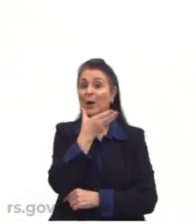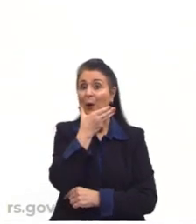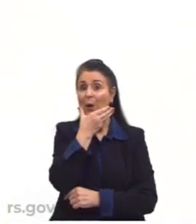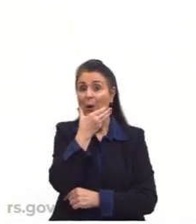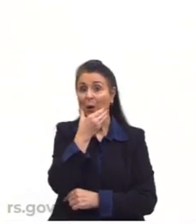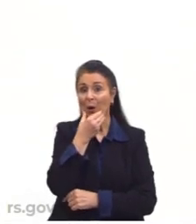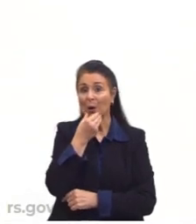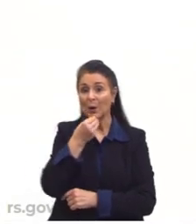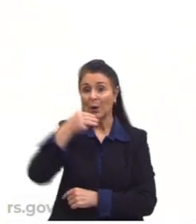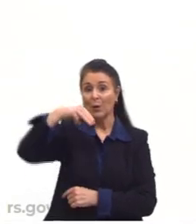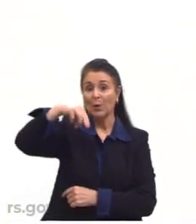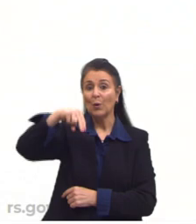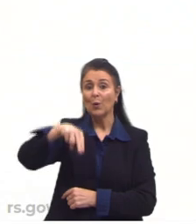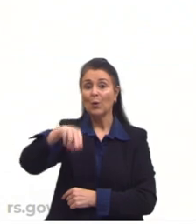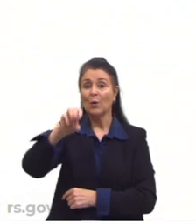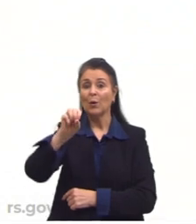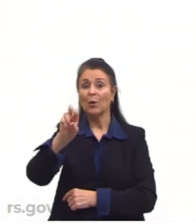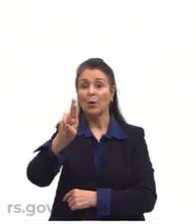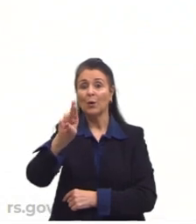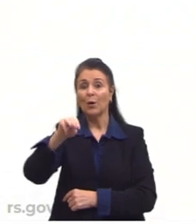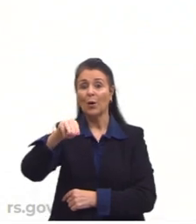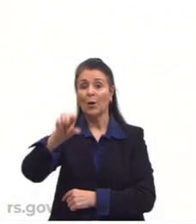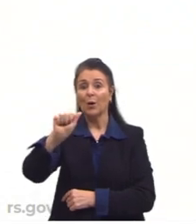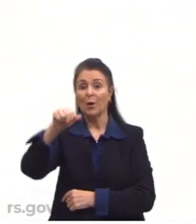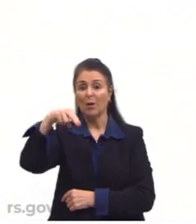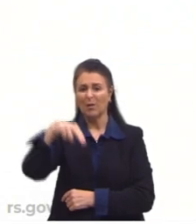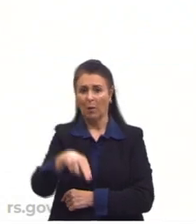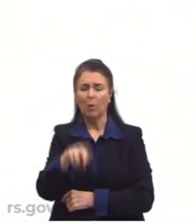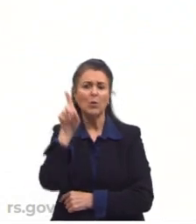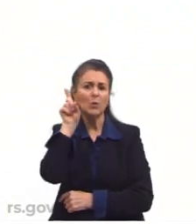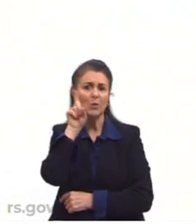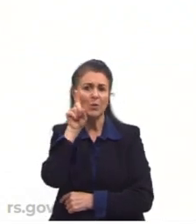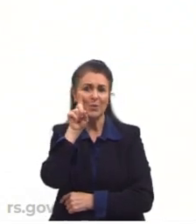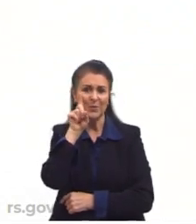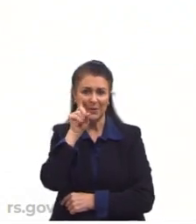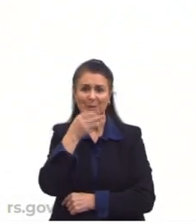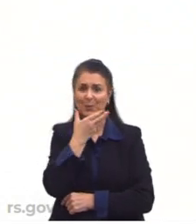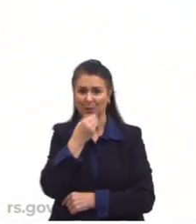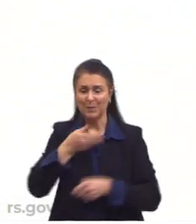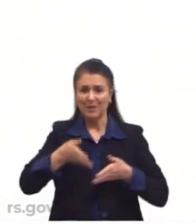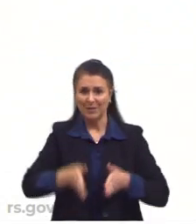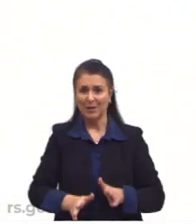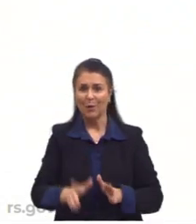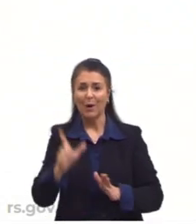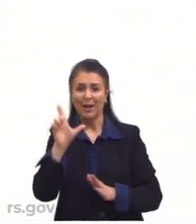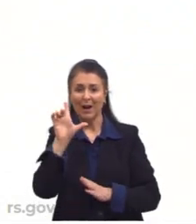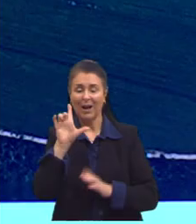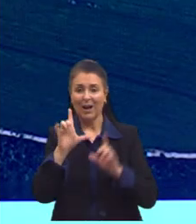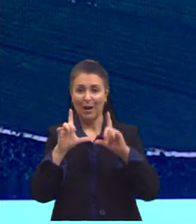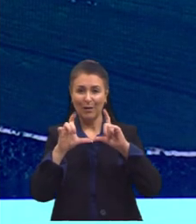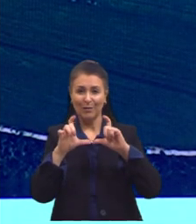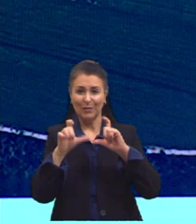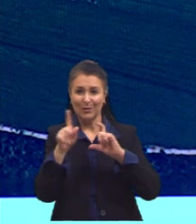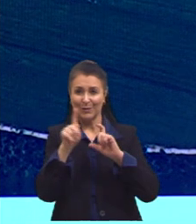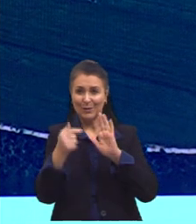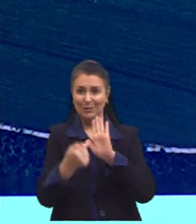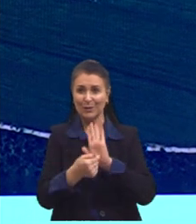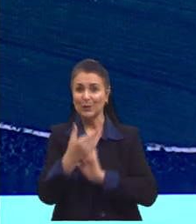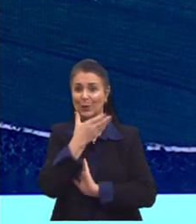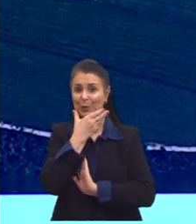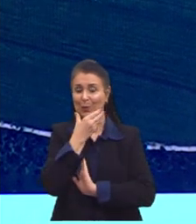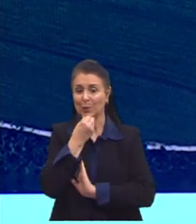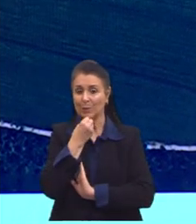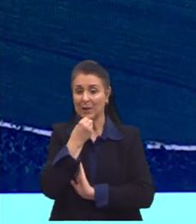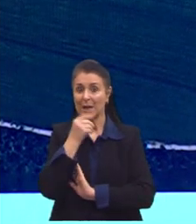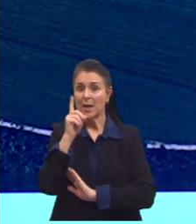enormo burleigh Bru lá uai e até aqui a fotinho dele ó certo eu trouxe aqui para vocês a fotinho dele né